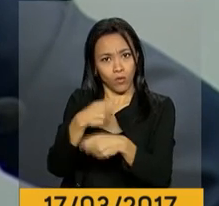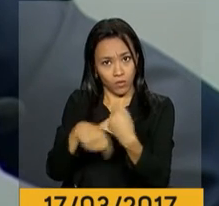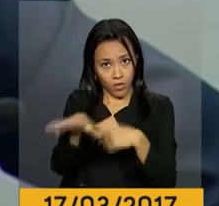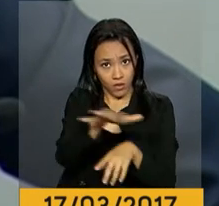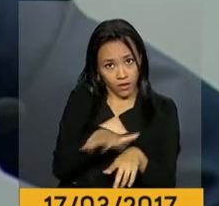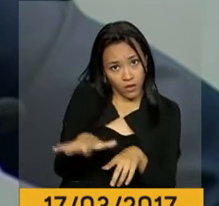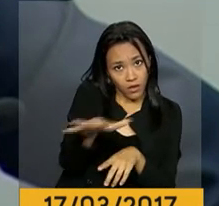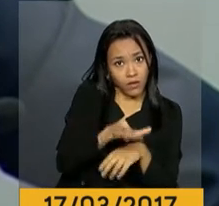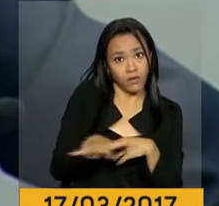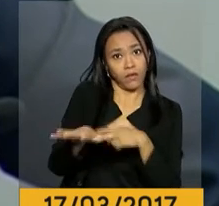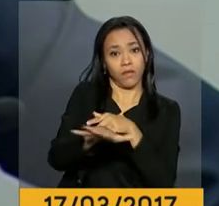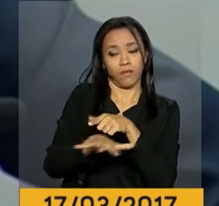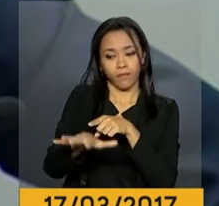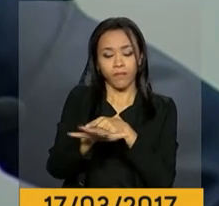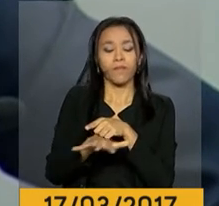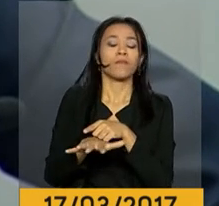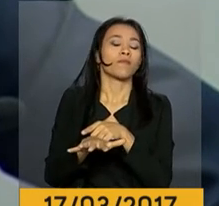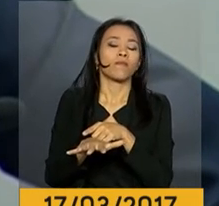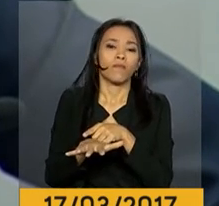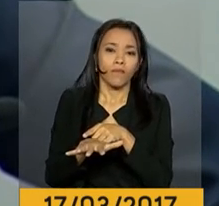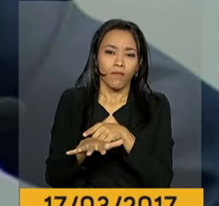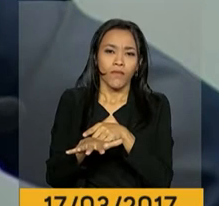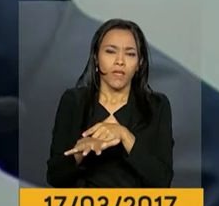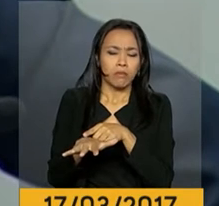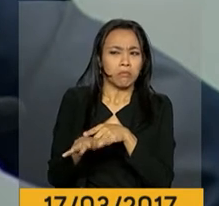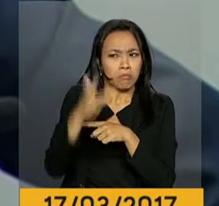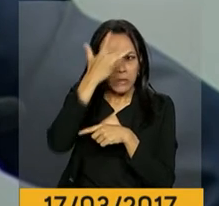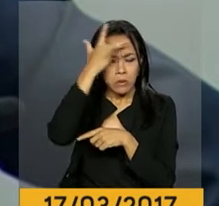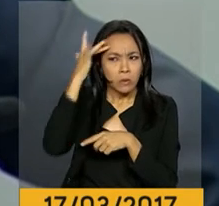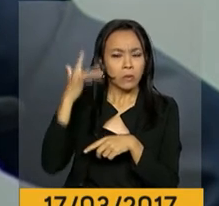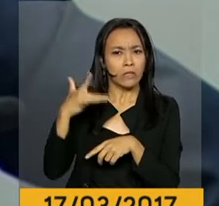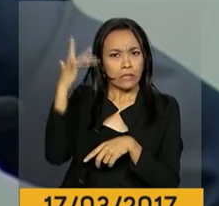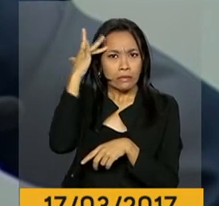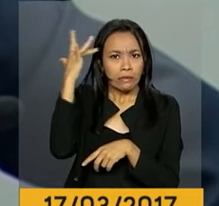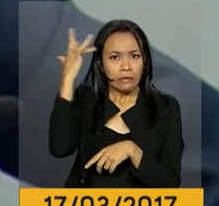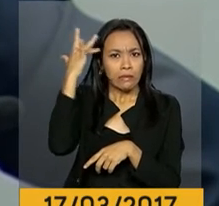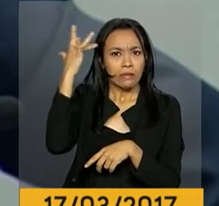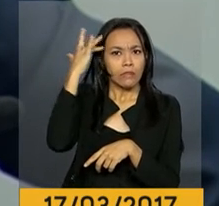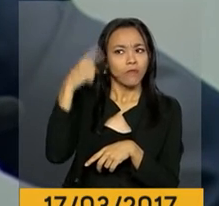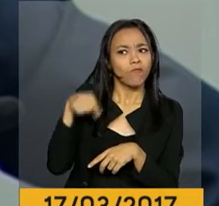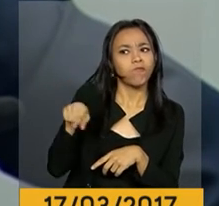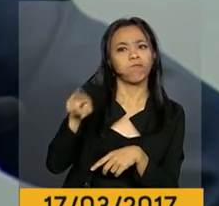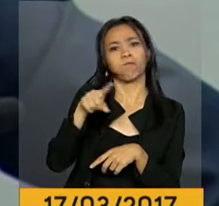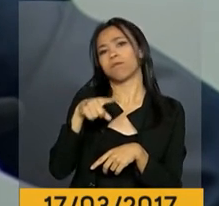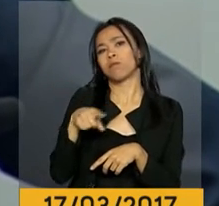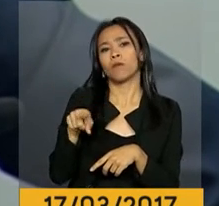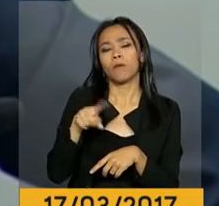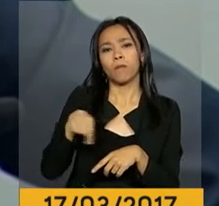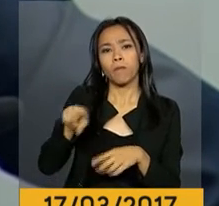área econômica é muito capaz e até patriótica, né?